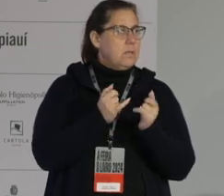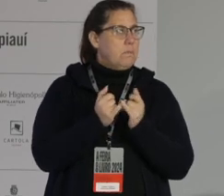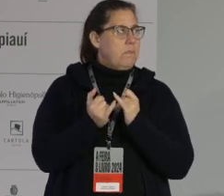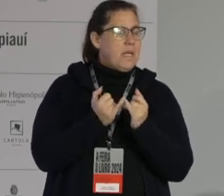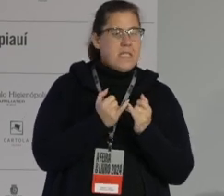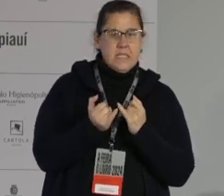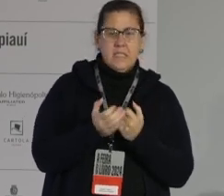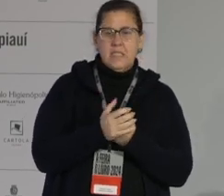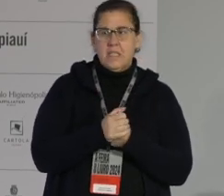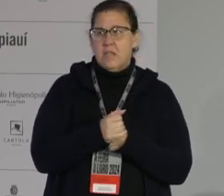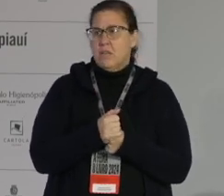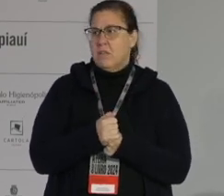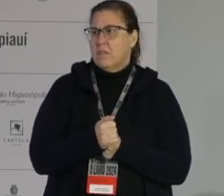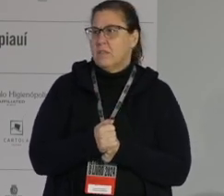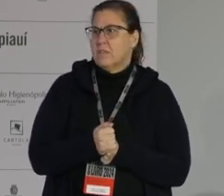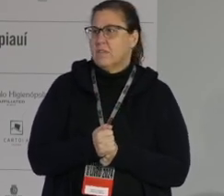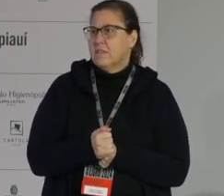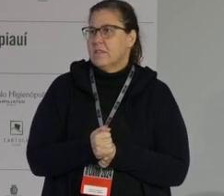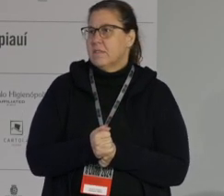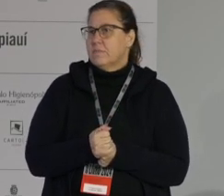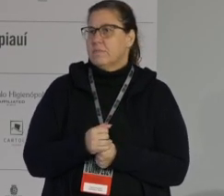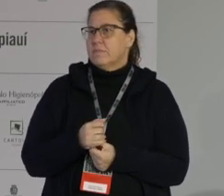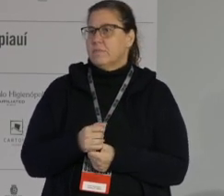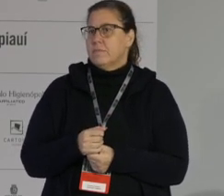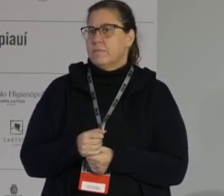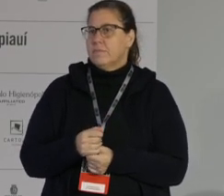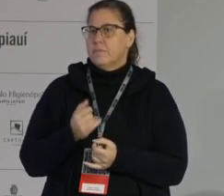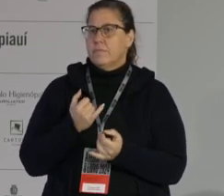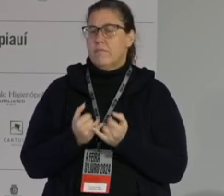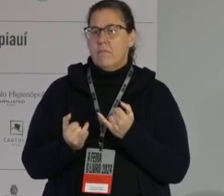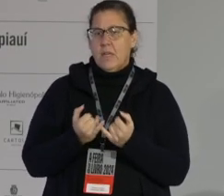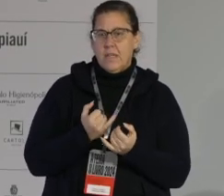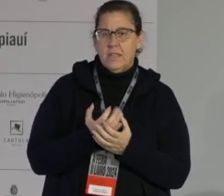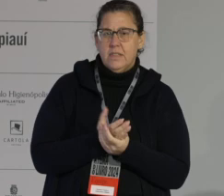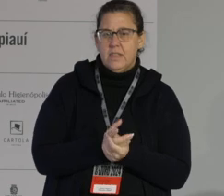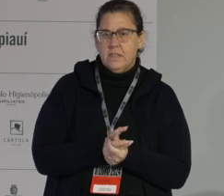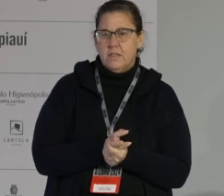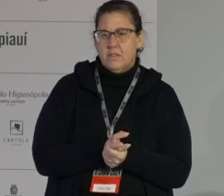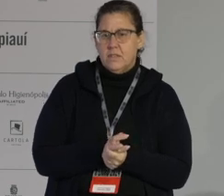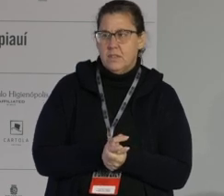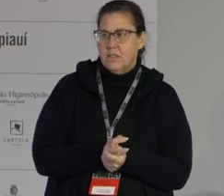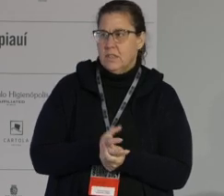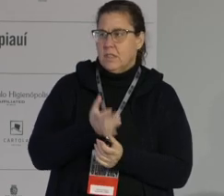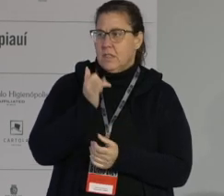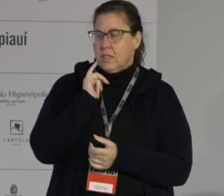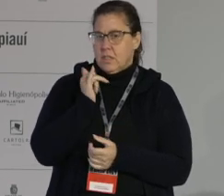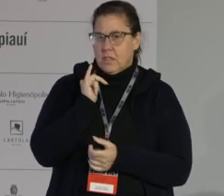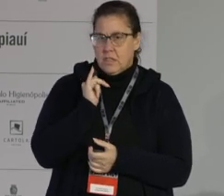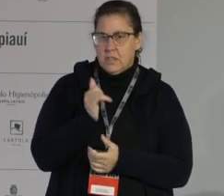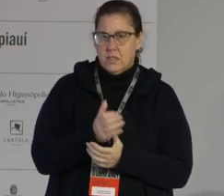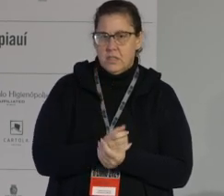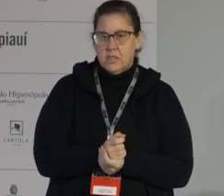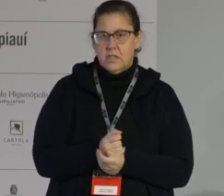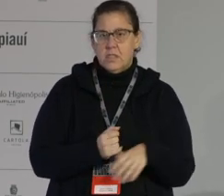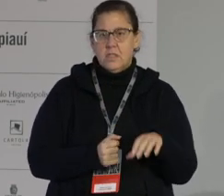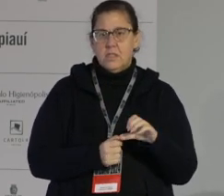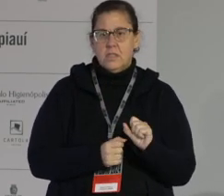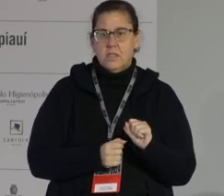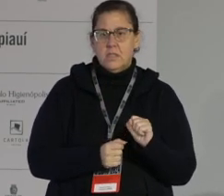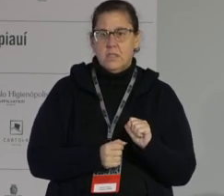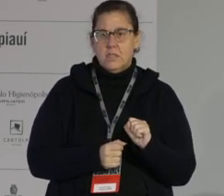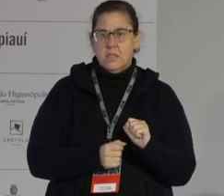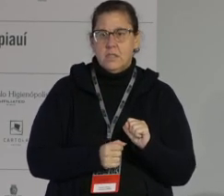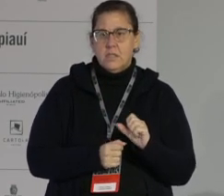no Tantra e Arte Cortar Cebolas, pareciam um pouco a Hilda Hilsch, aquele, o conto de escárnio dela também. Alguma,